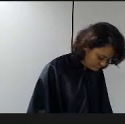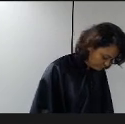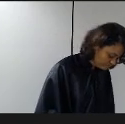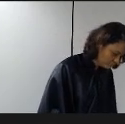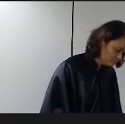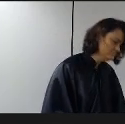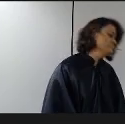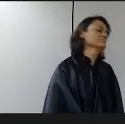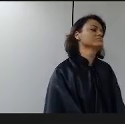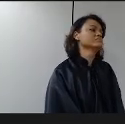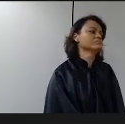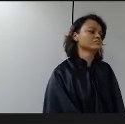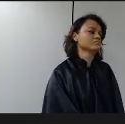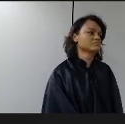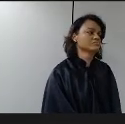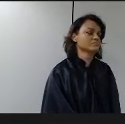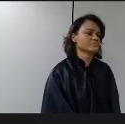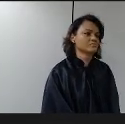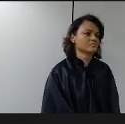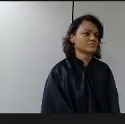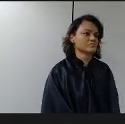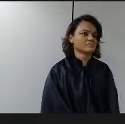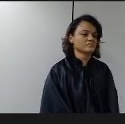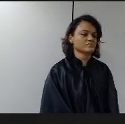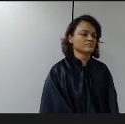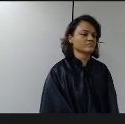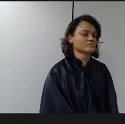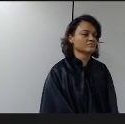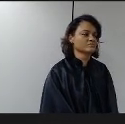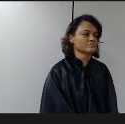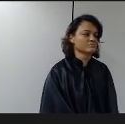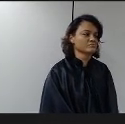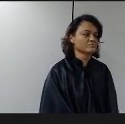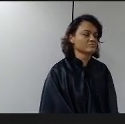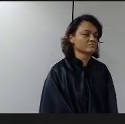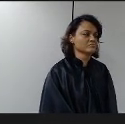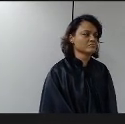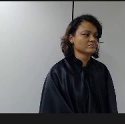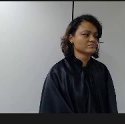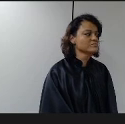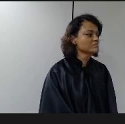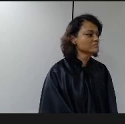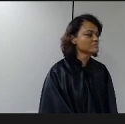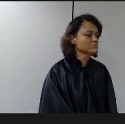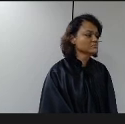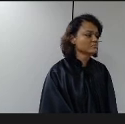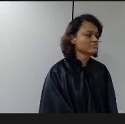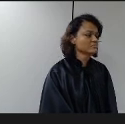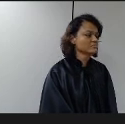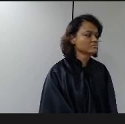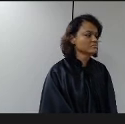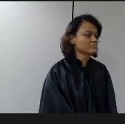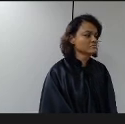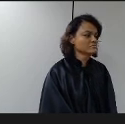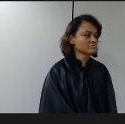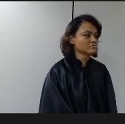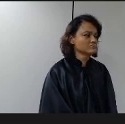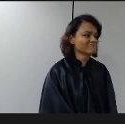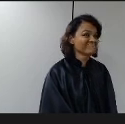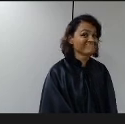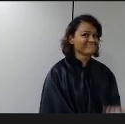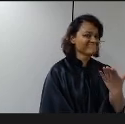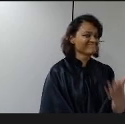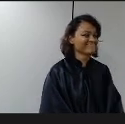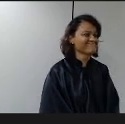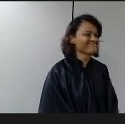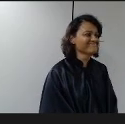extremamente relevante da belíssima biografia do professor Otávio Lobo, o fato de que ele foi presidente